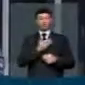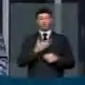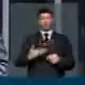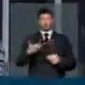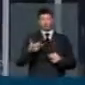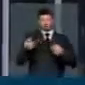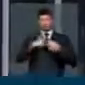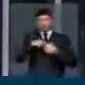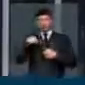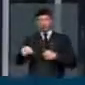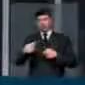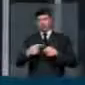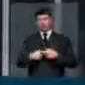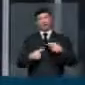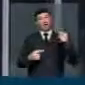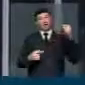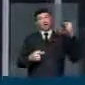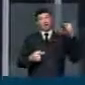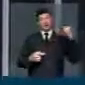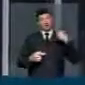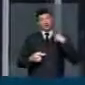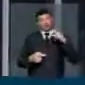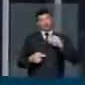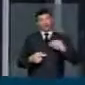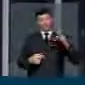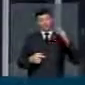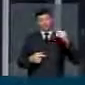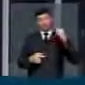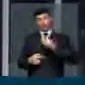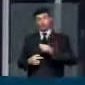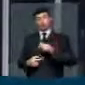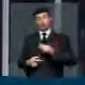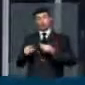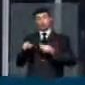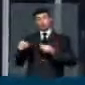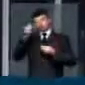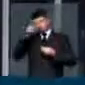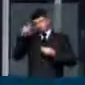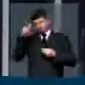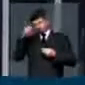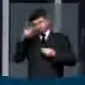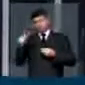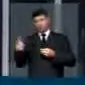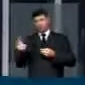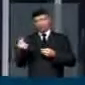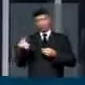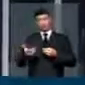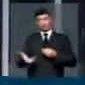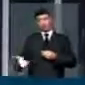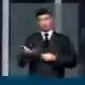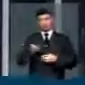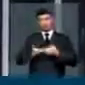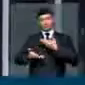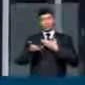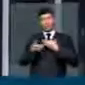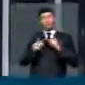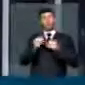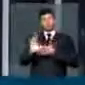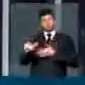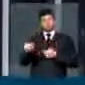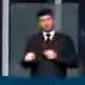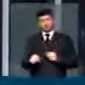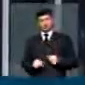município, que ela dê esse convênio. Agora, a contrapartida, o município, o prefeito aqui, coitado, ele não tem mais dinheiro para fazer investimento